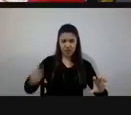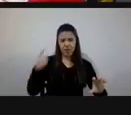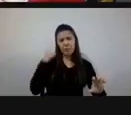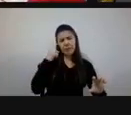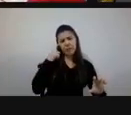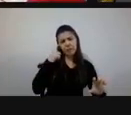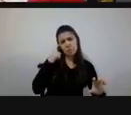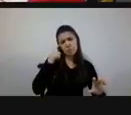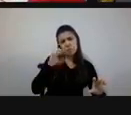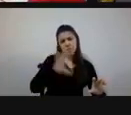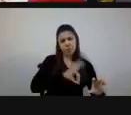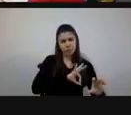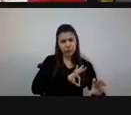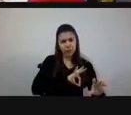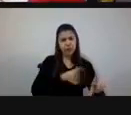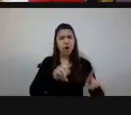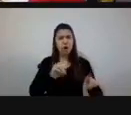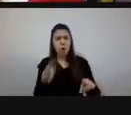conselho tutelar ali, né?